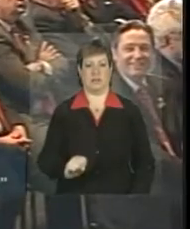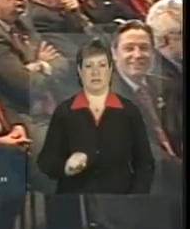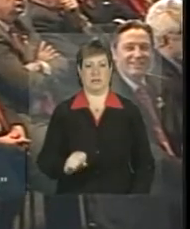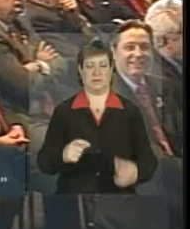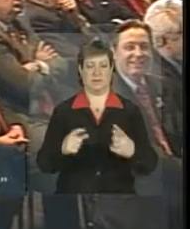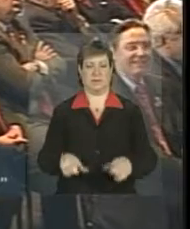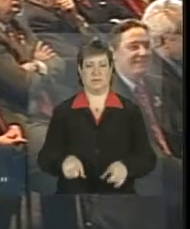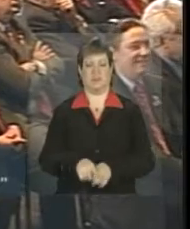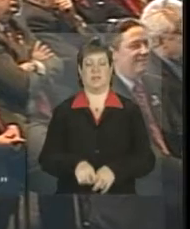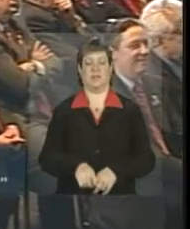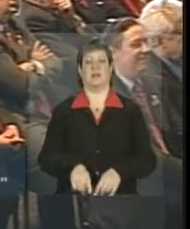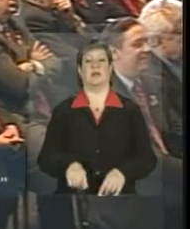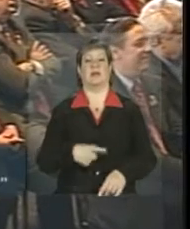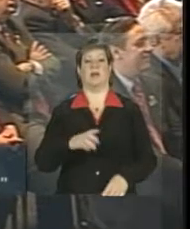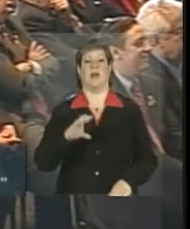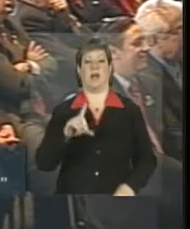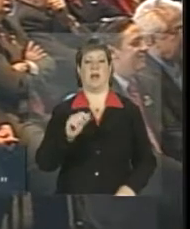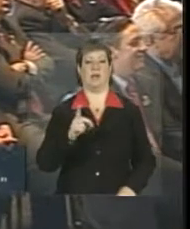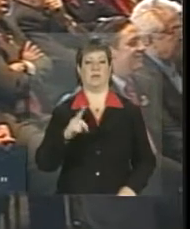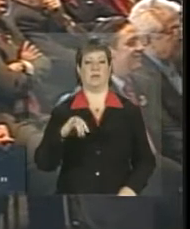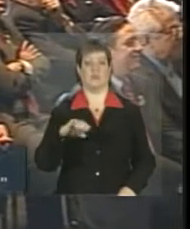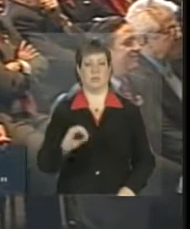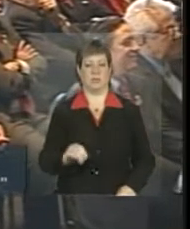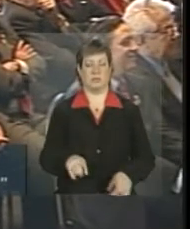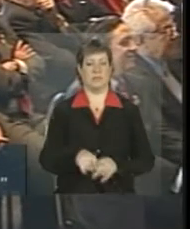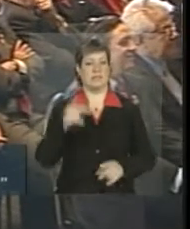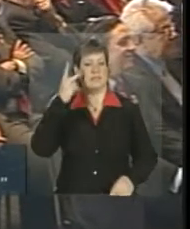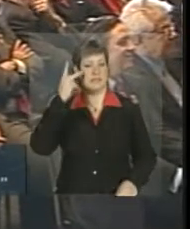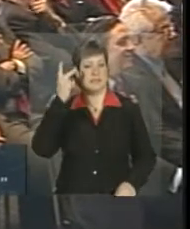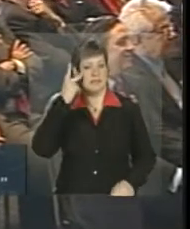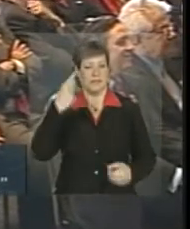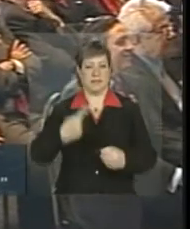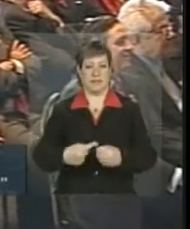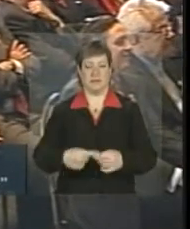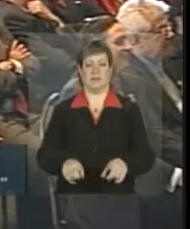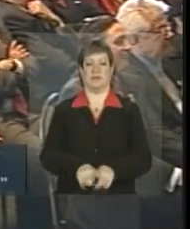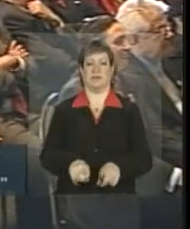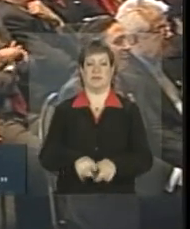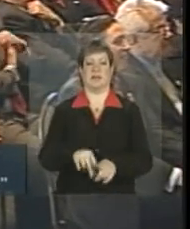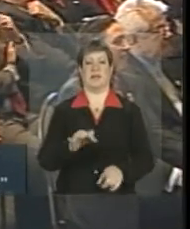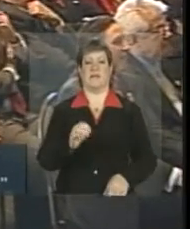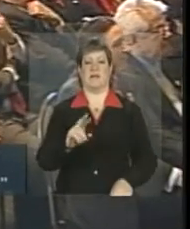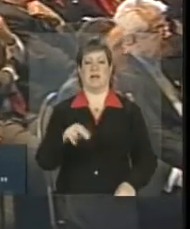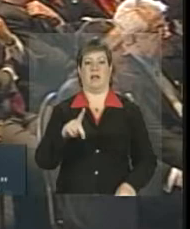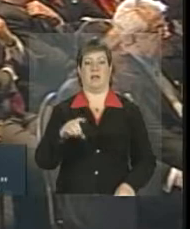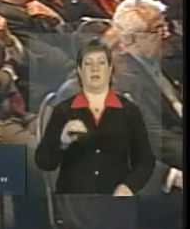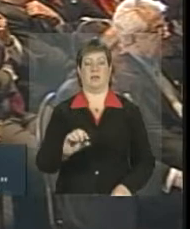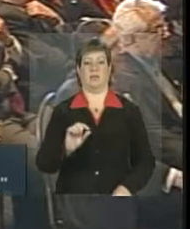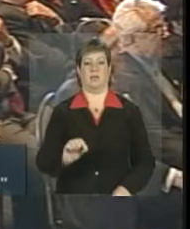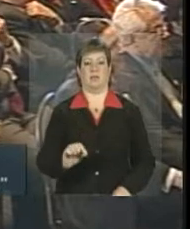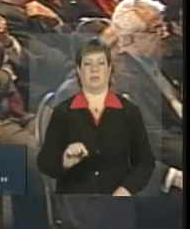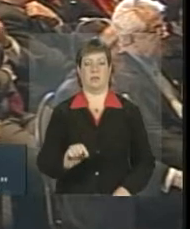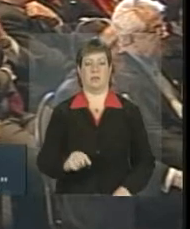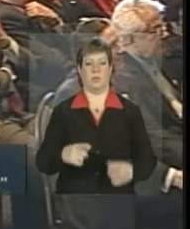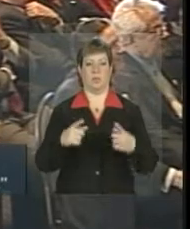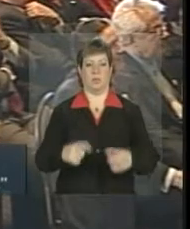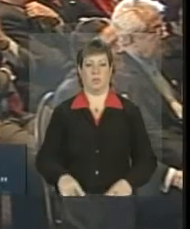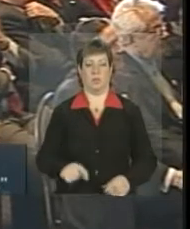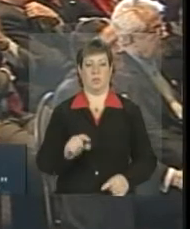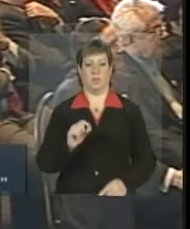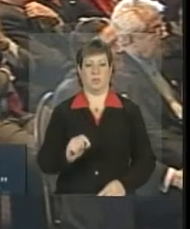Tocantins. Cláudio Maffei, de Porto Feliz, em São Paulo. Fernando Gugic, de